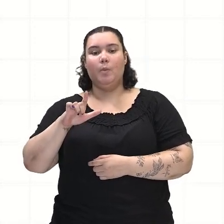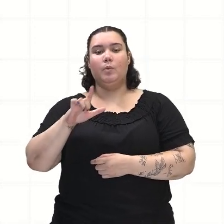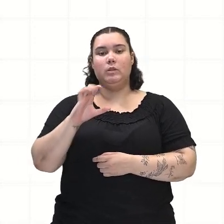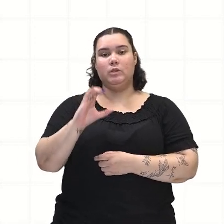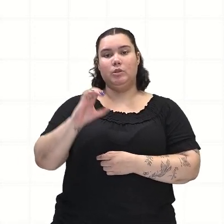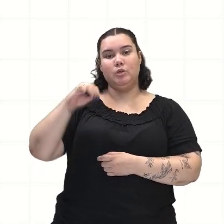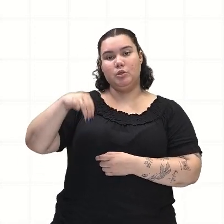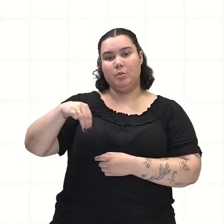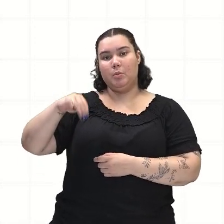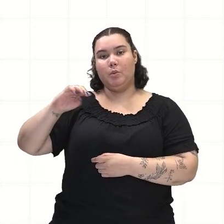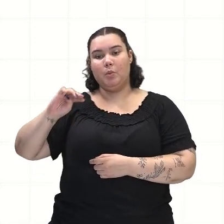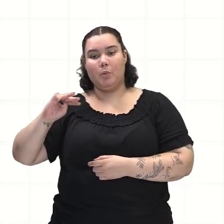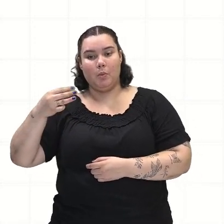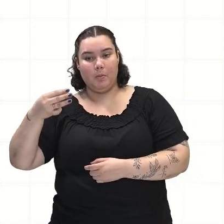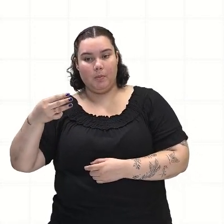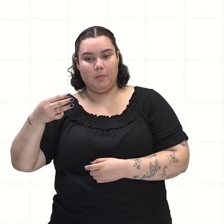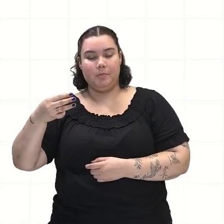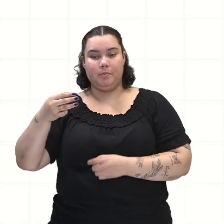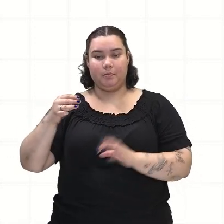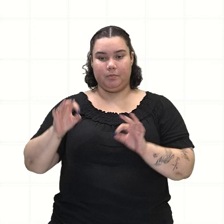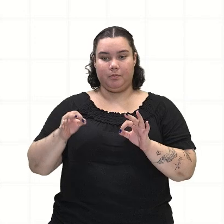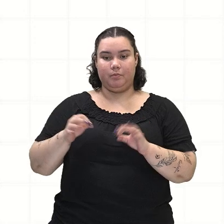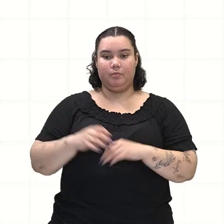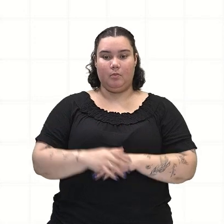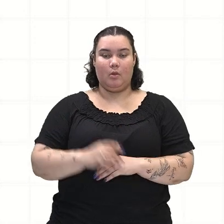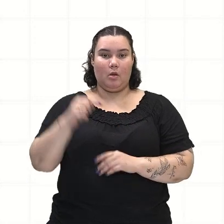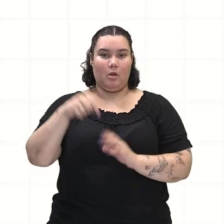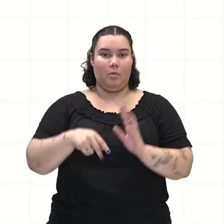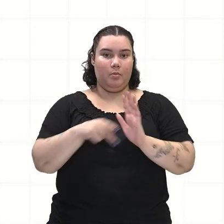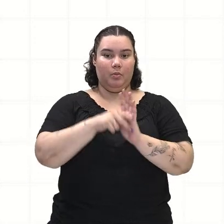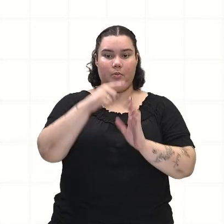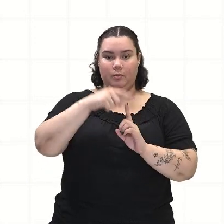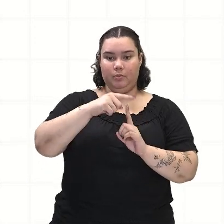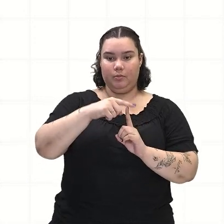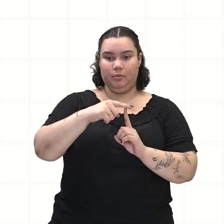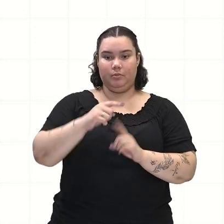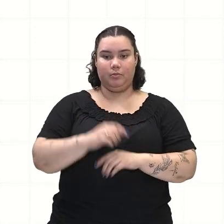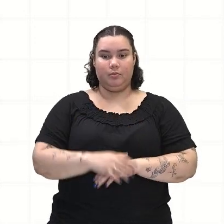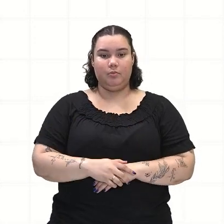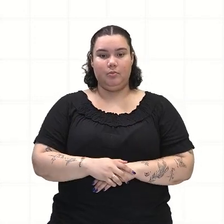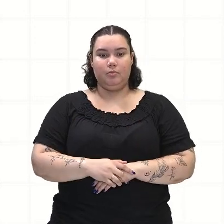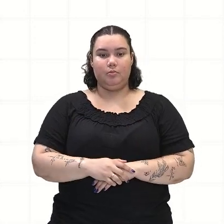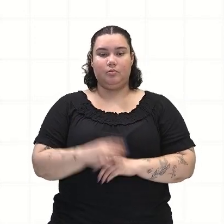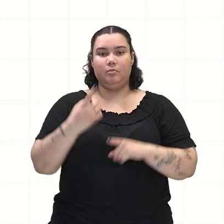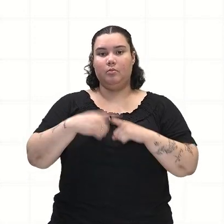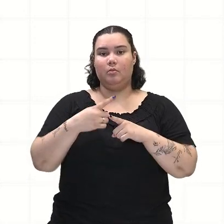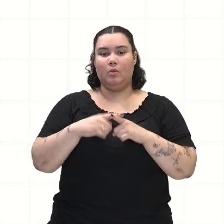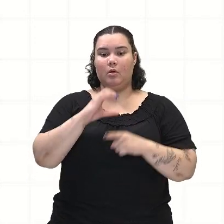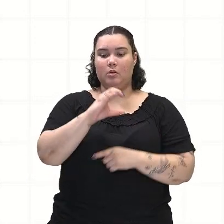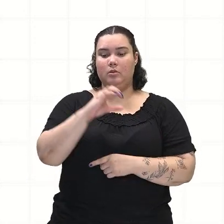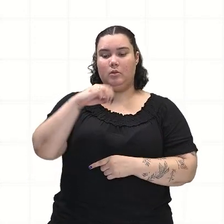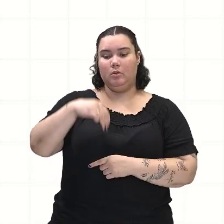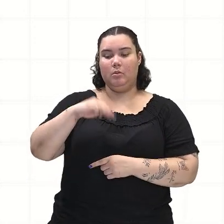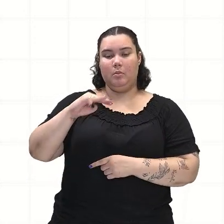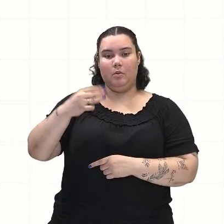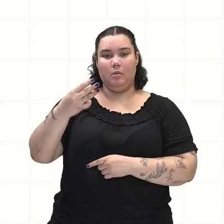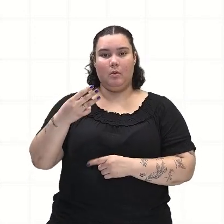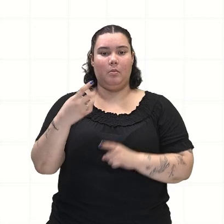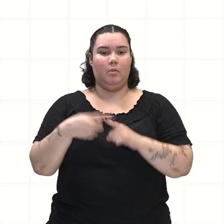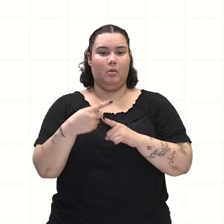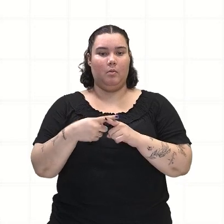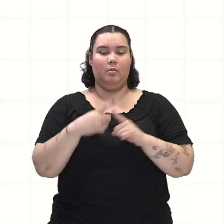Beleza? Então, a unidade aqui vai ser de 30.000 centímetros cúbicos. Por que centímetro cúbico? Porque eu vou